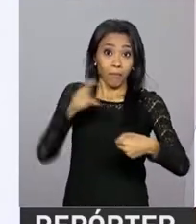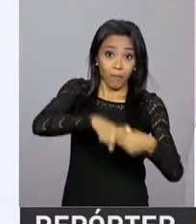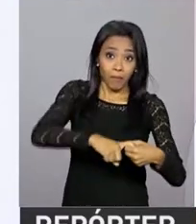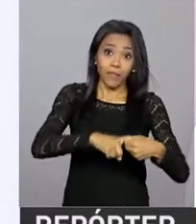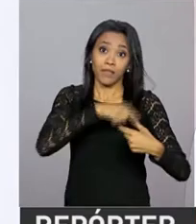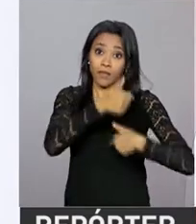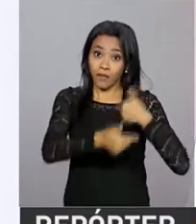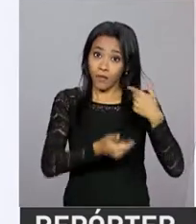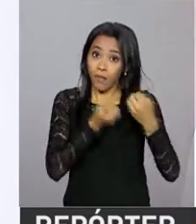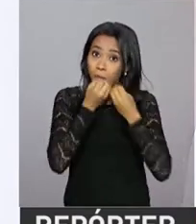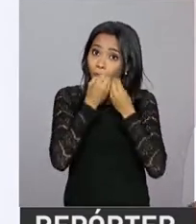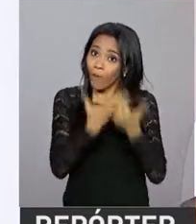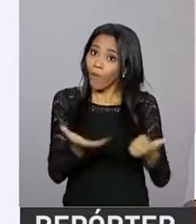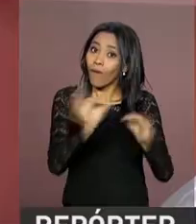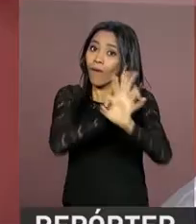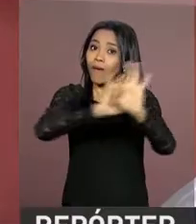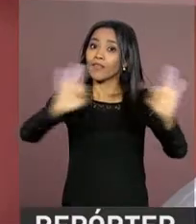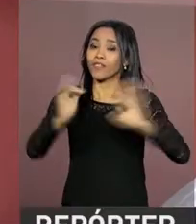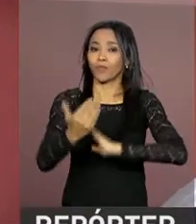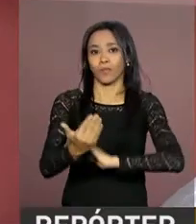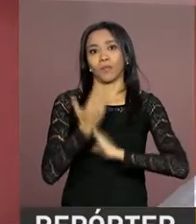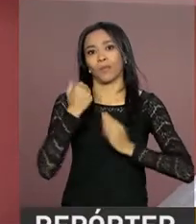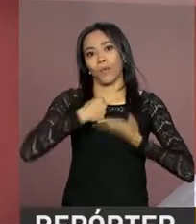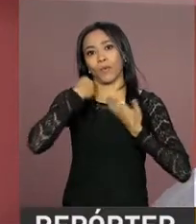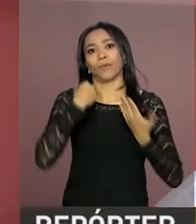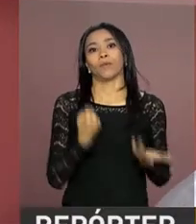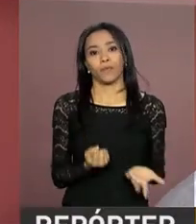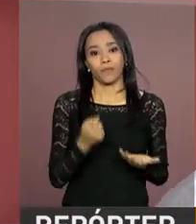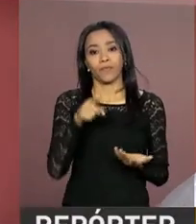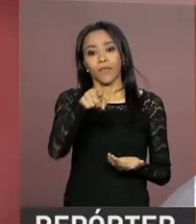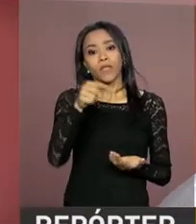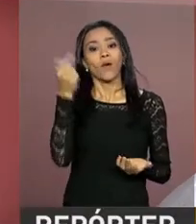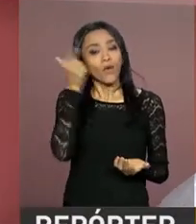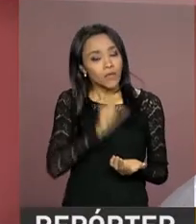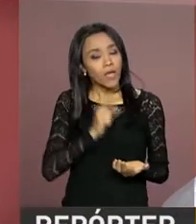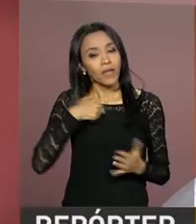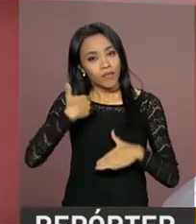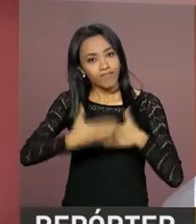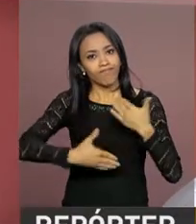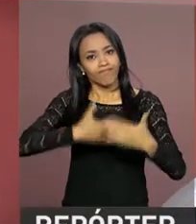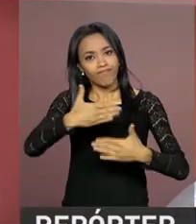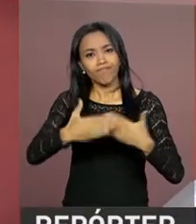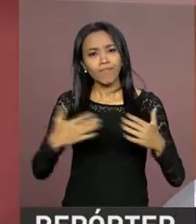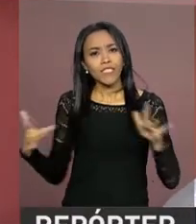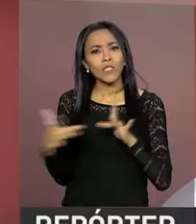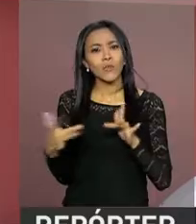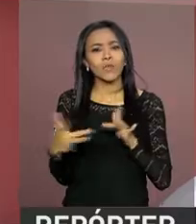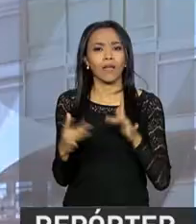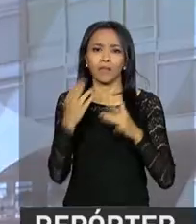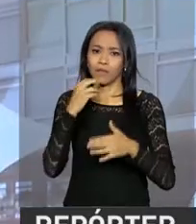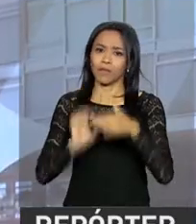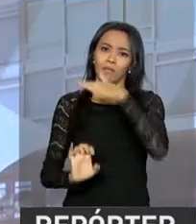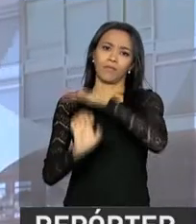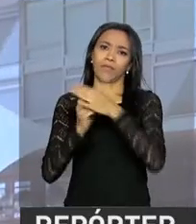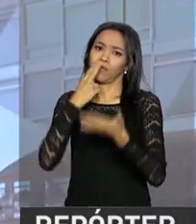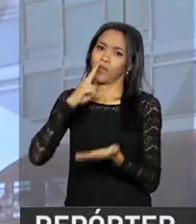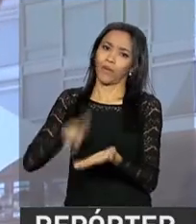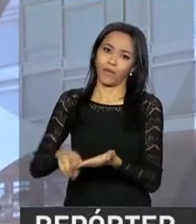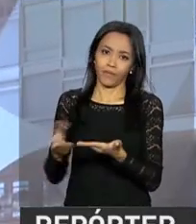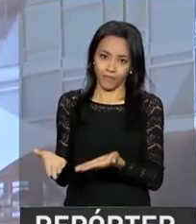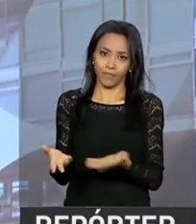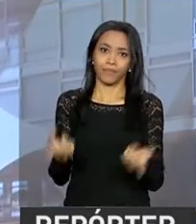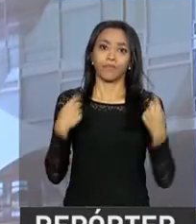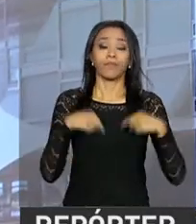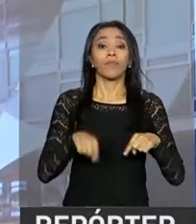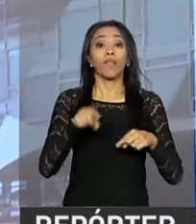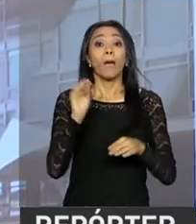não poderia vir em melhor hora. A gente está crescendo a partir desse momento que a gente começou essa integração com os Correios. Atuar